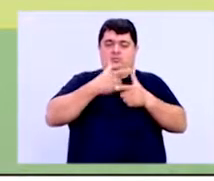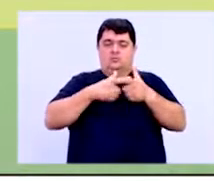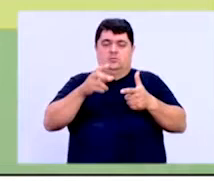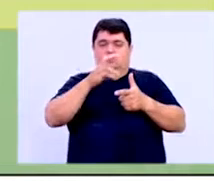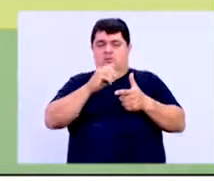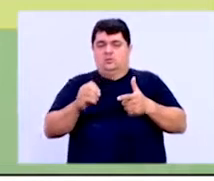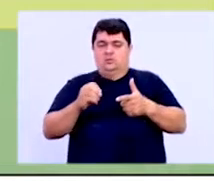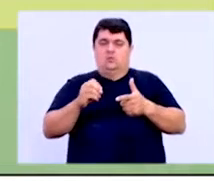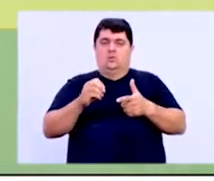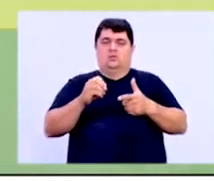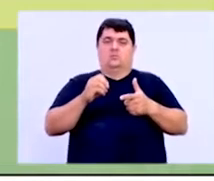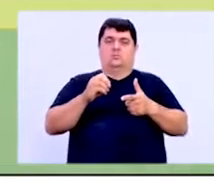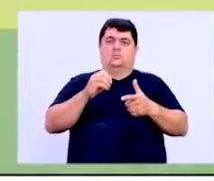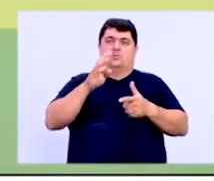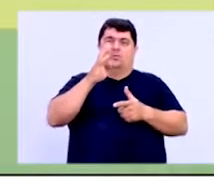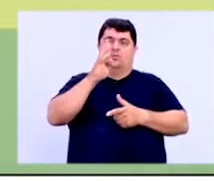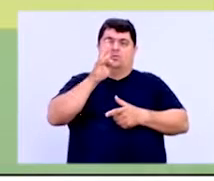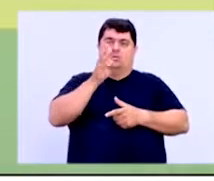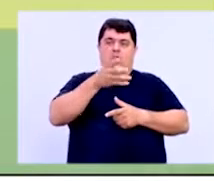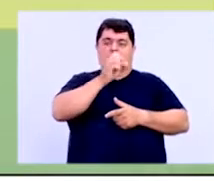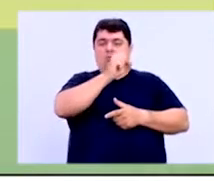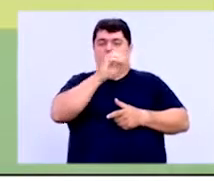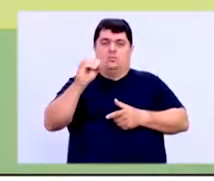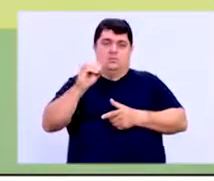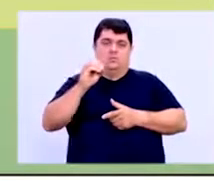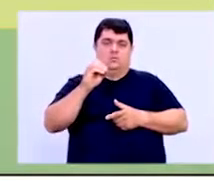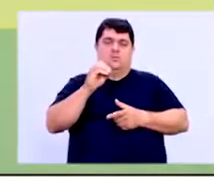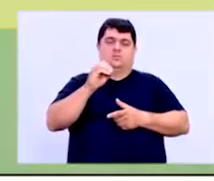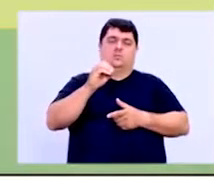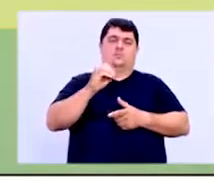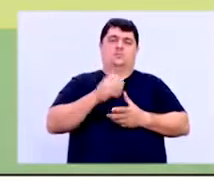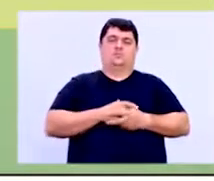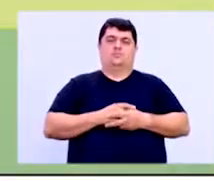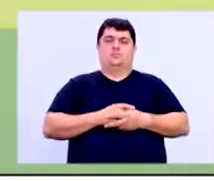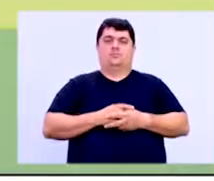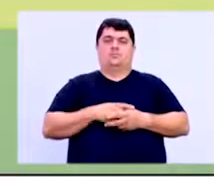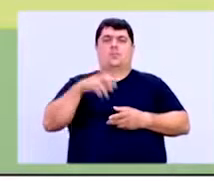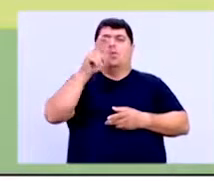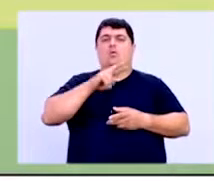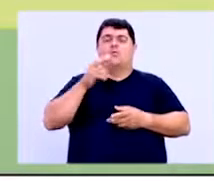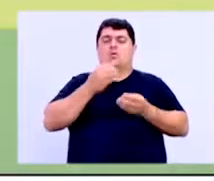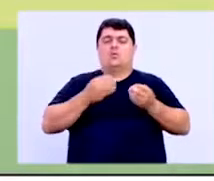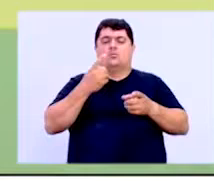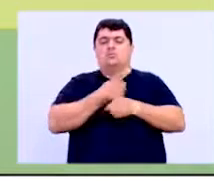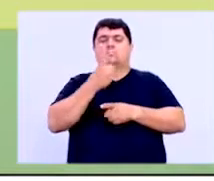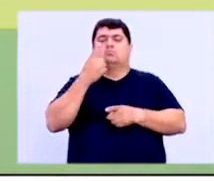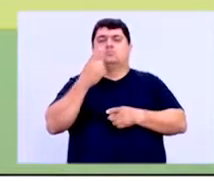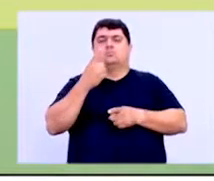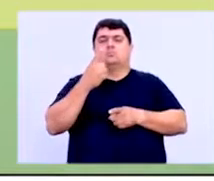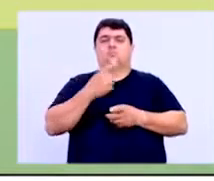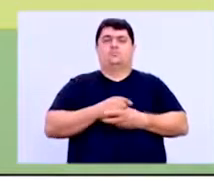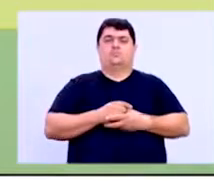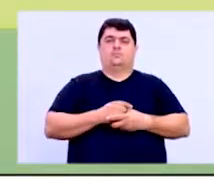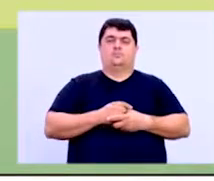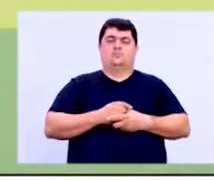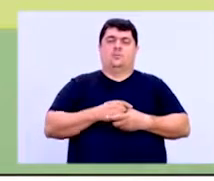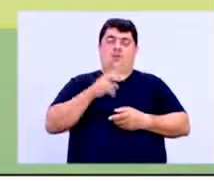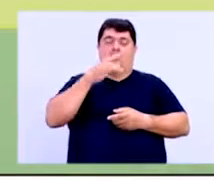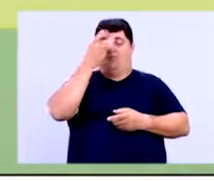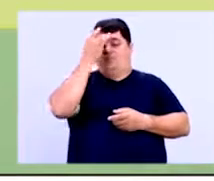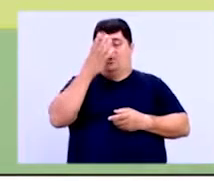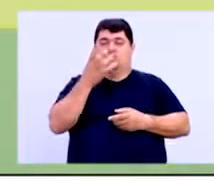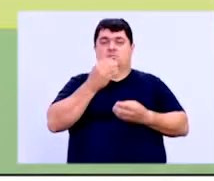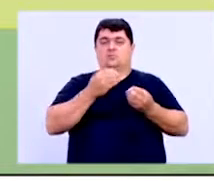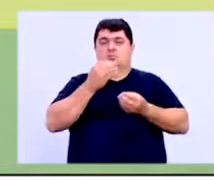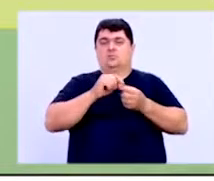50, 4.800 unidades. E para o valor, como que eu acho para o valor então, professor? Para o valor é fácil. O que